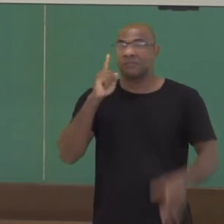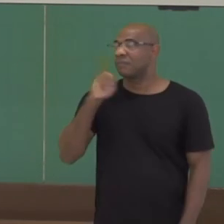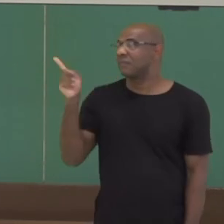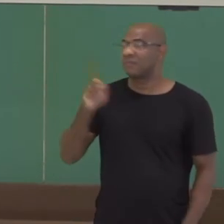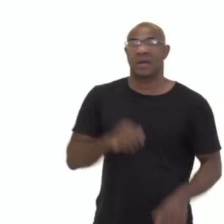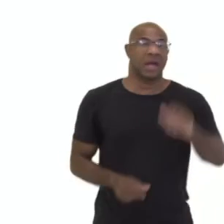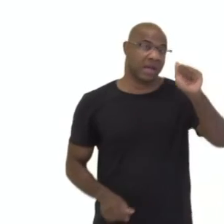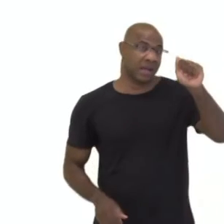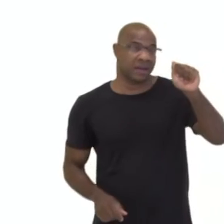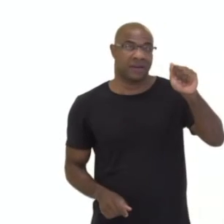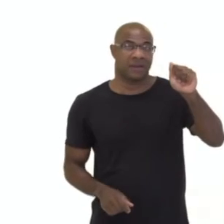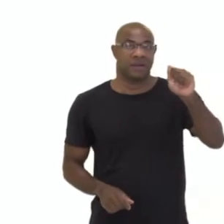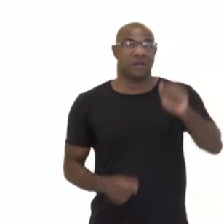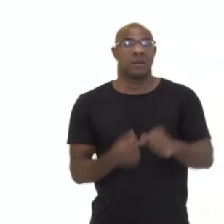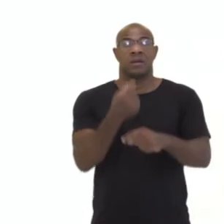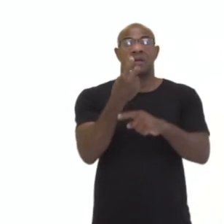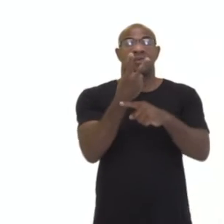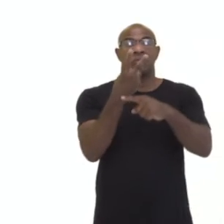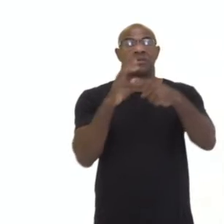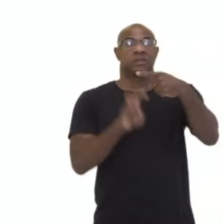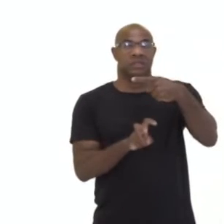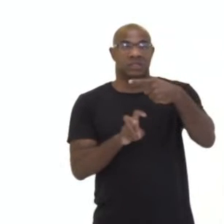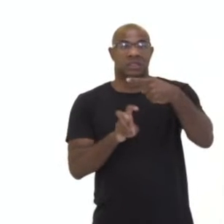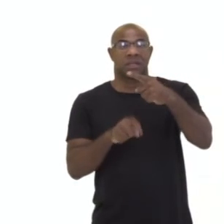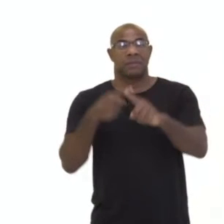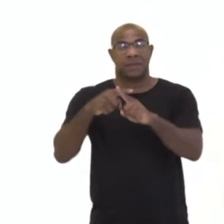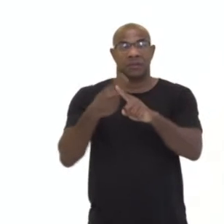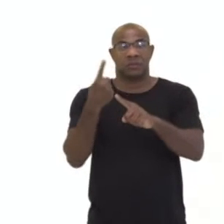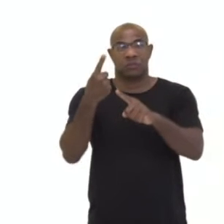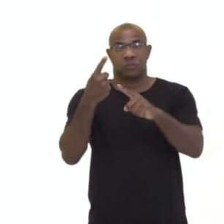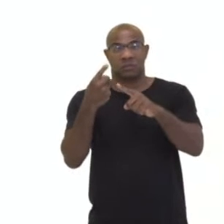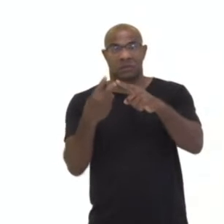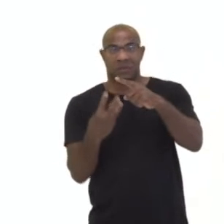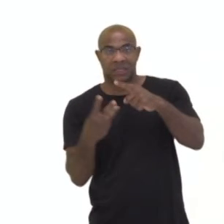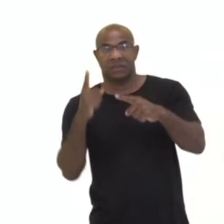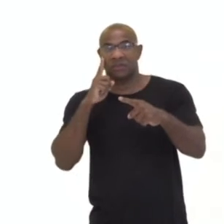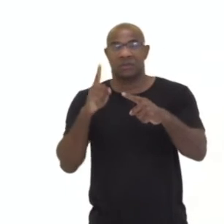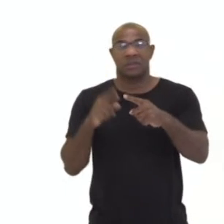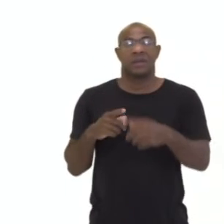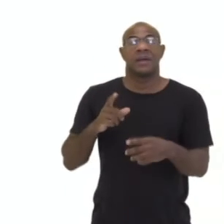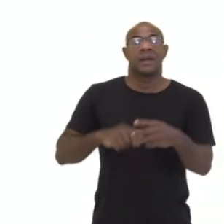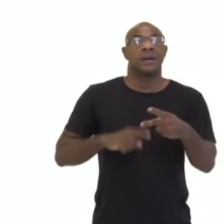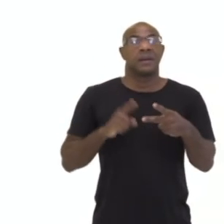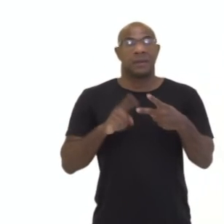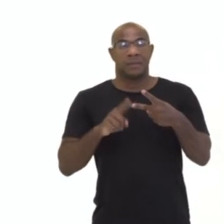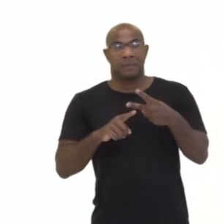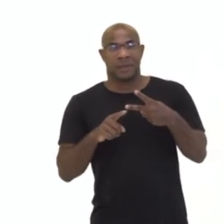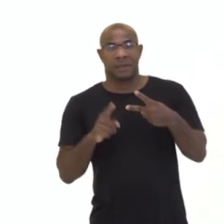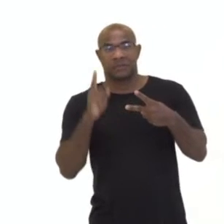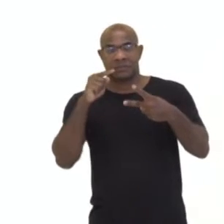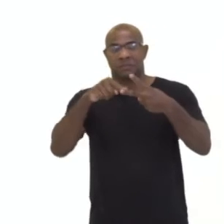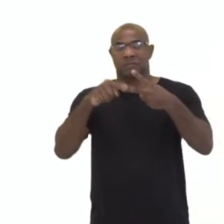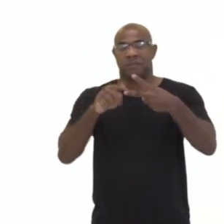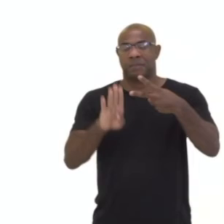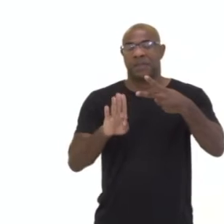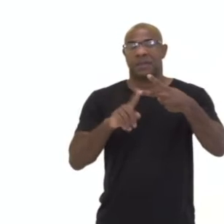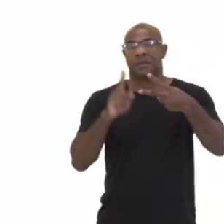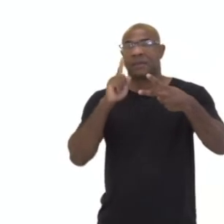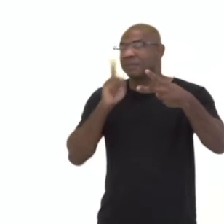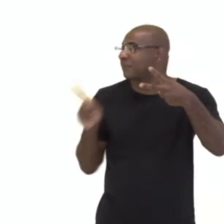Letra A, 2/5 mais menos 1/3. Letra B, menos 2/3 mais